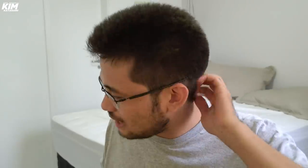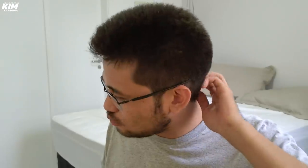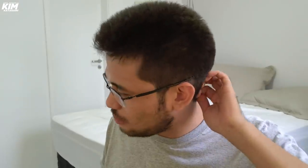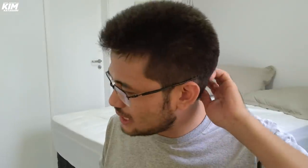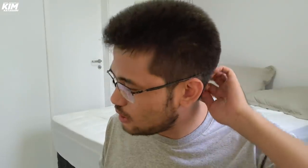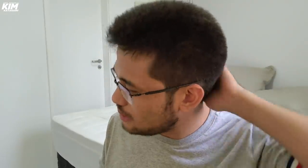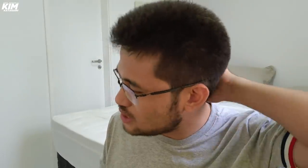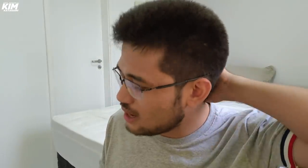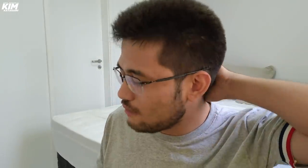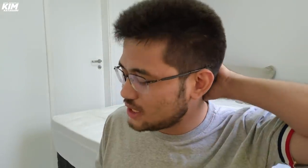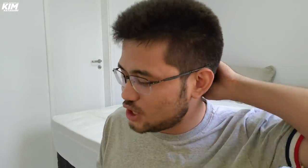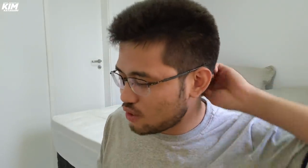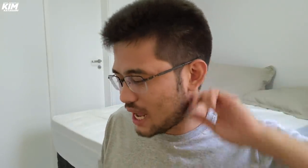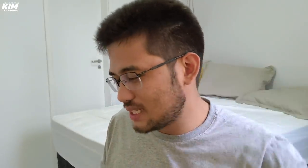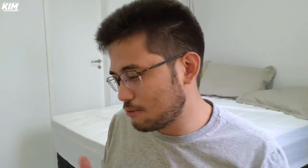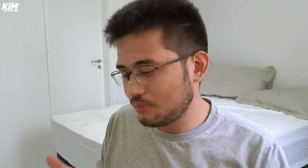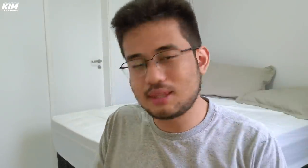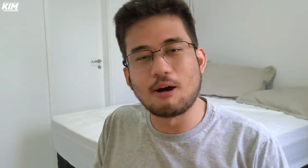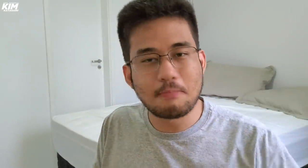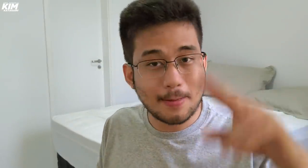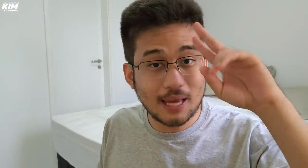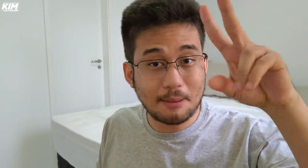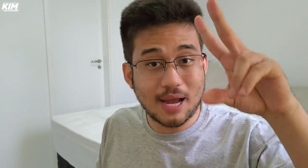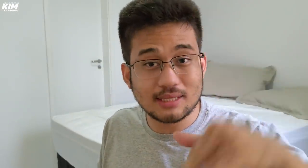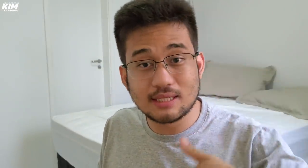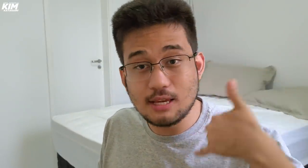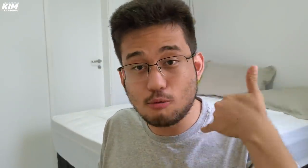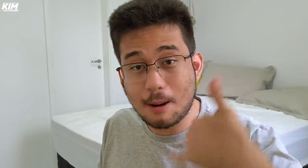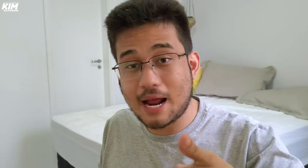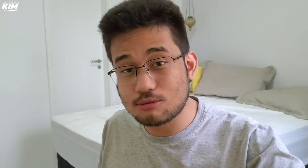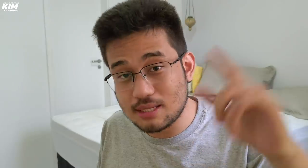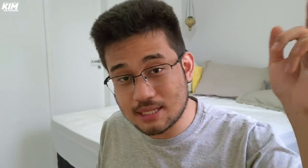que tá falando no comentário, realmente, vocês tinham razão. Então, até mais